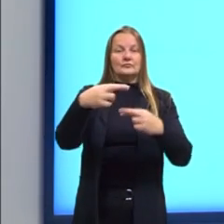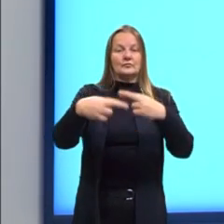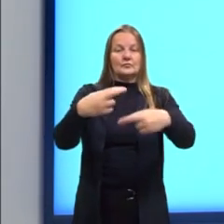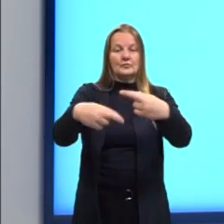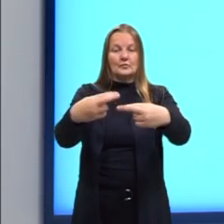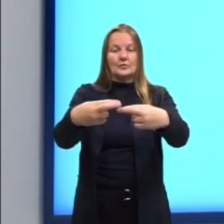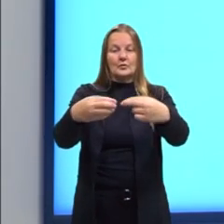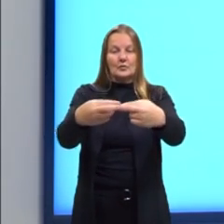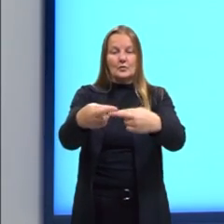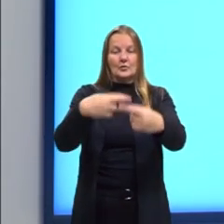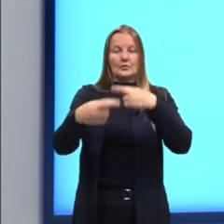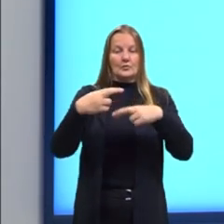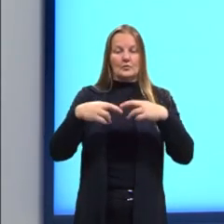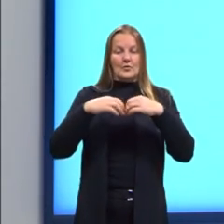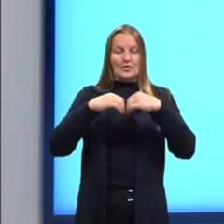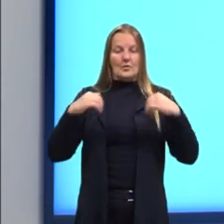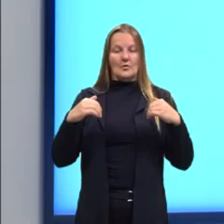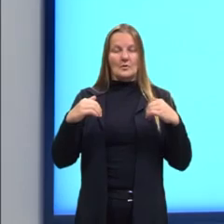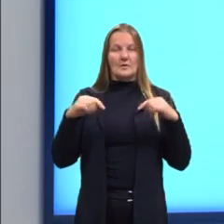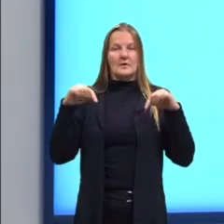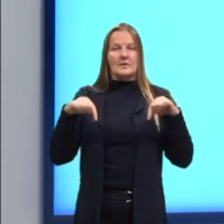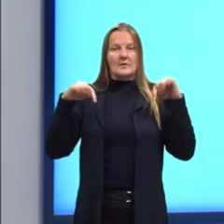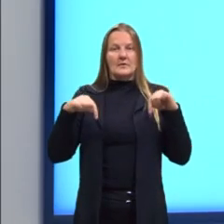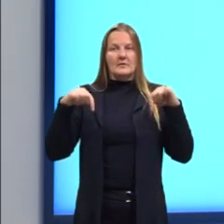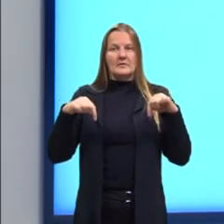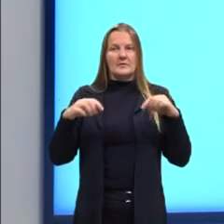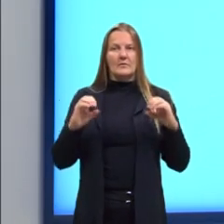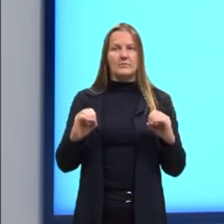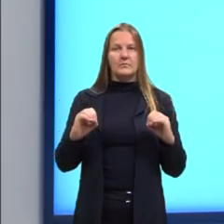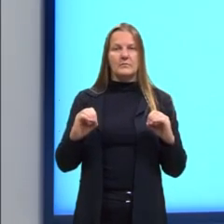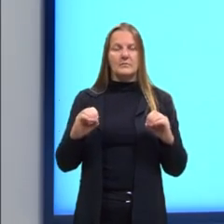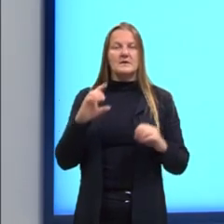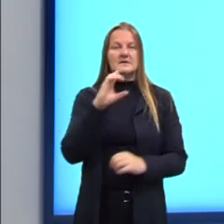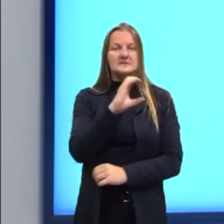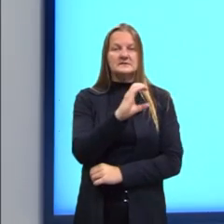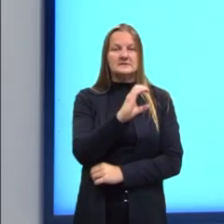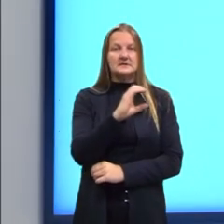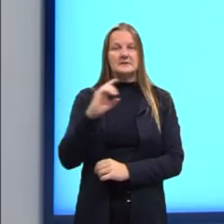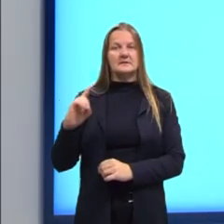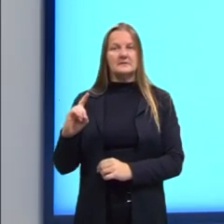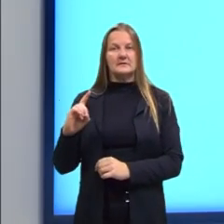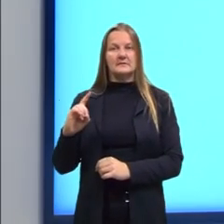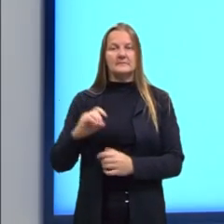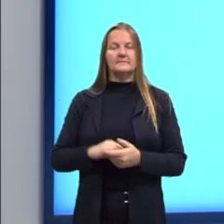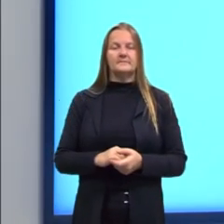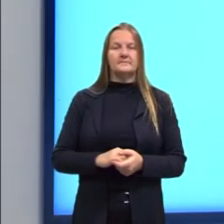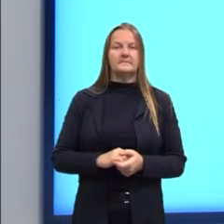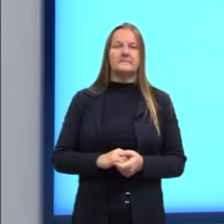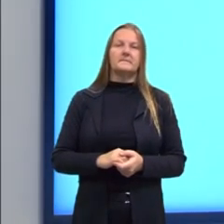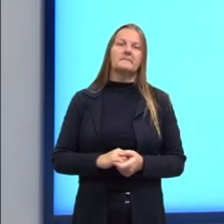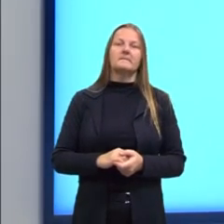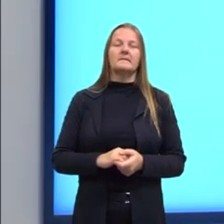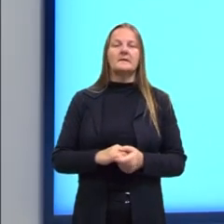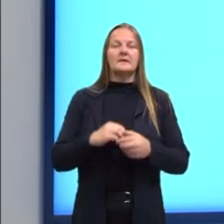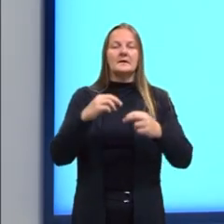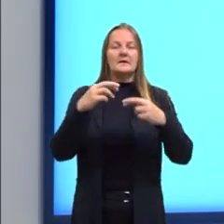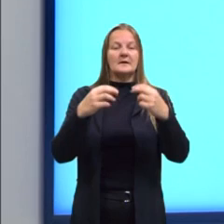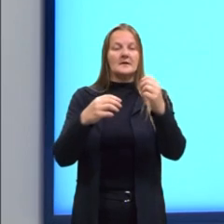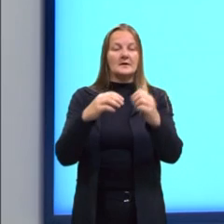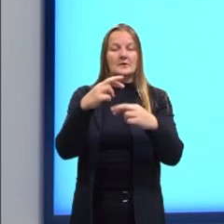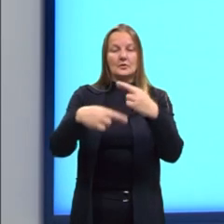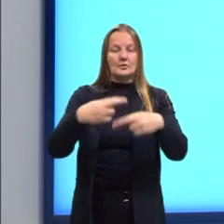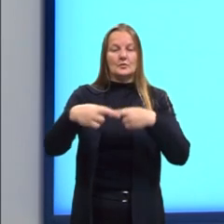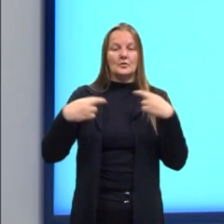transformam-se em reagentes então o ser mais de vai se transformar em a +